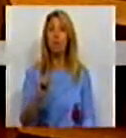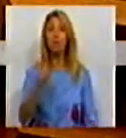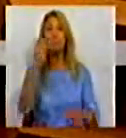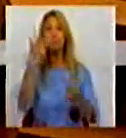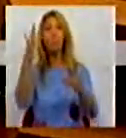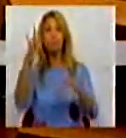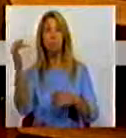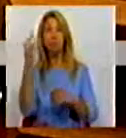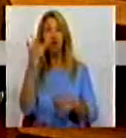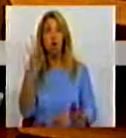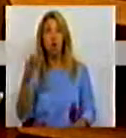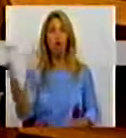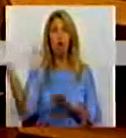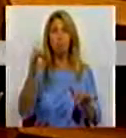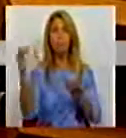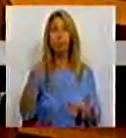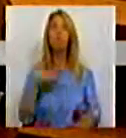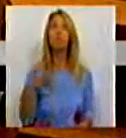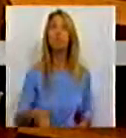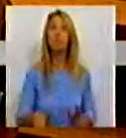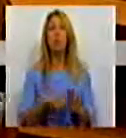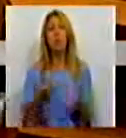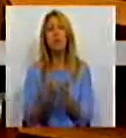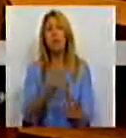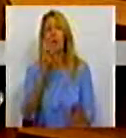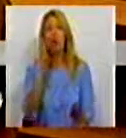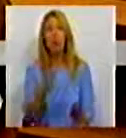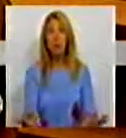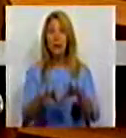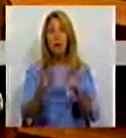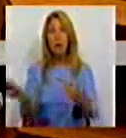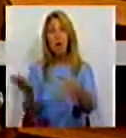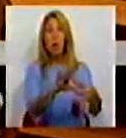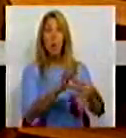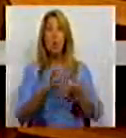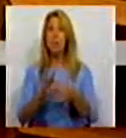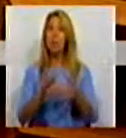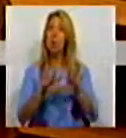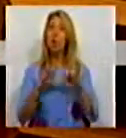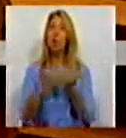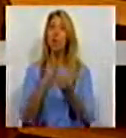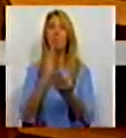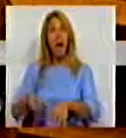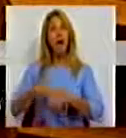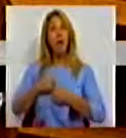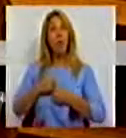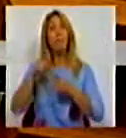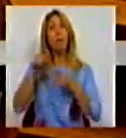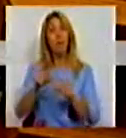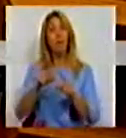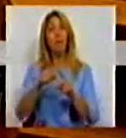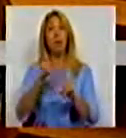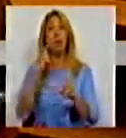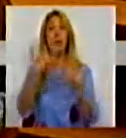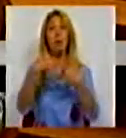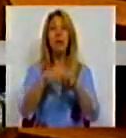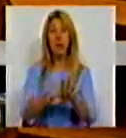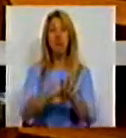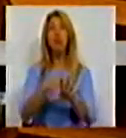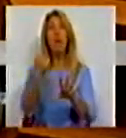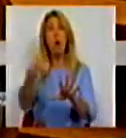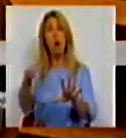imigração, temos que ter uma base alargada para, no fundo, produzirmos este tipo de opções legislativas. Dizer ainda